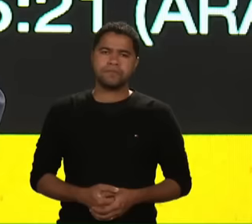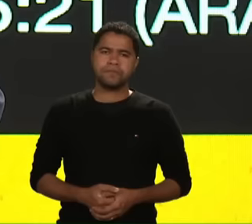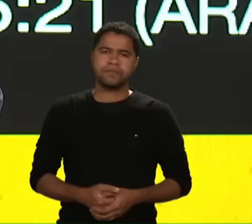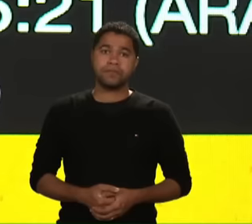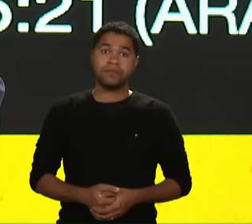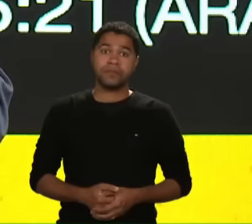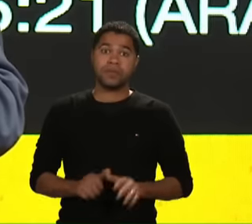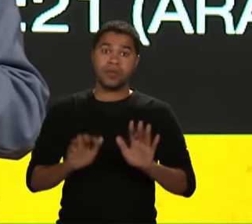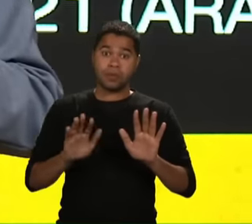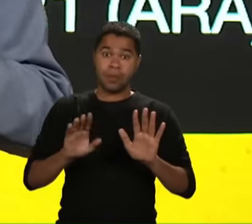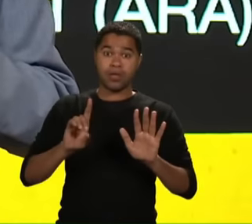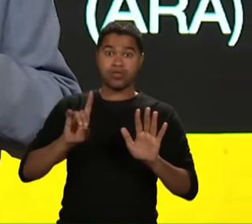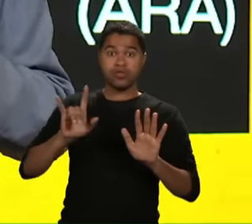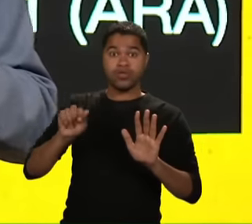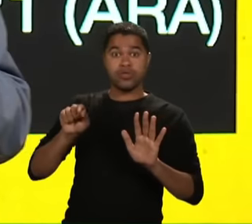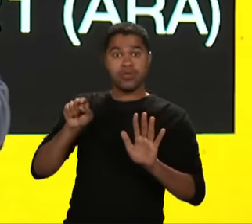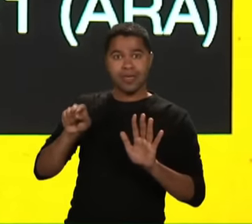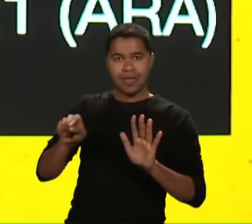Mas naquele dia,